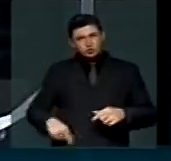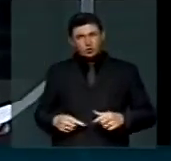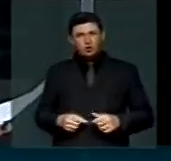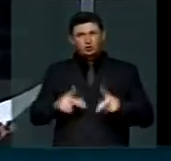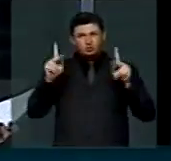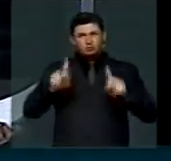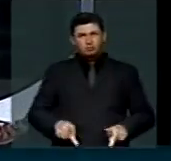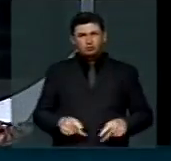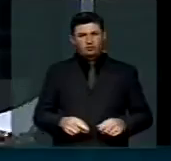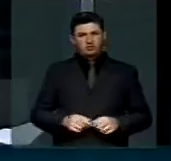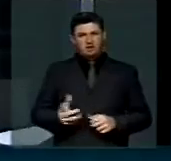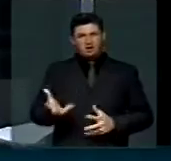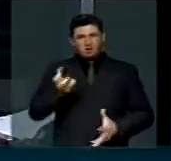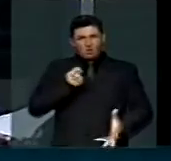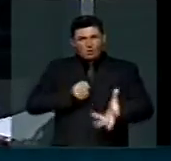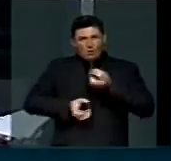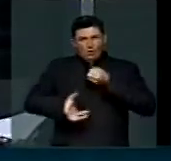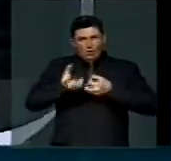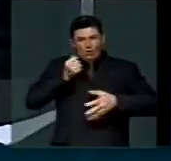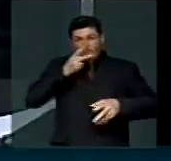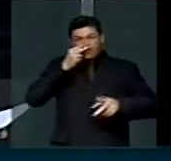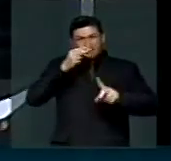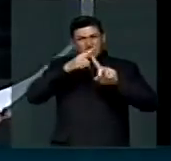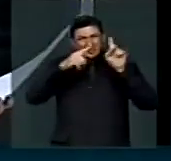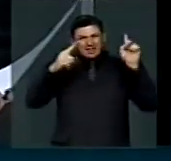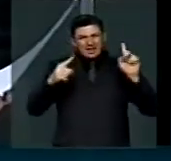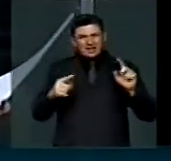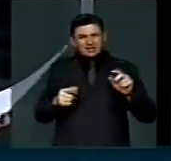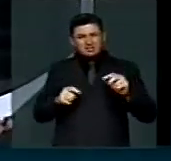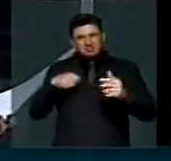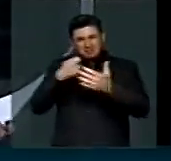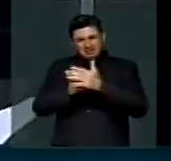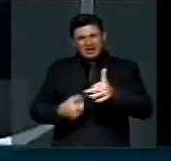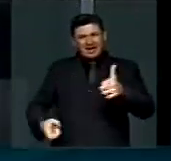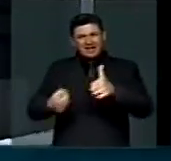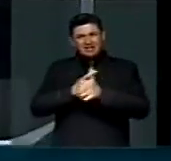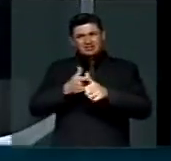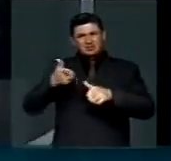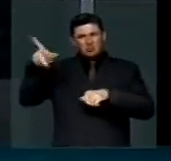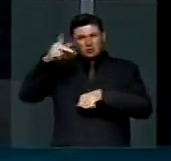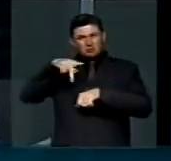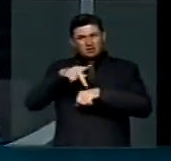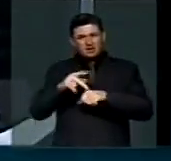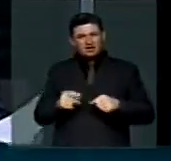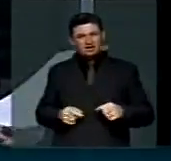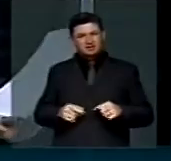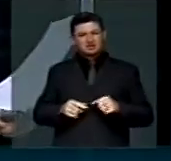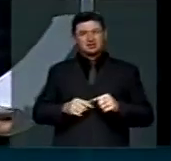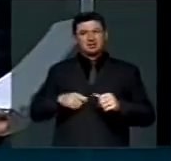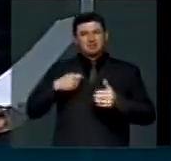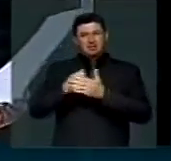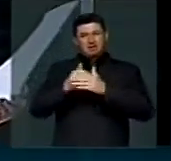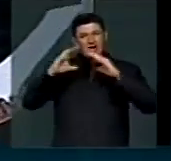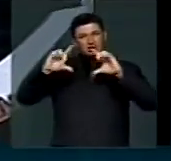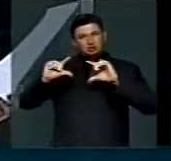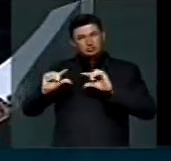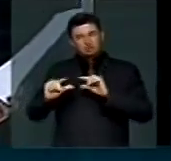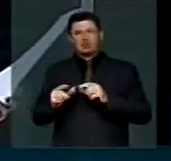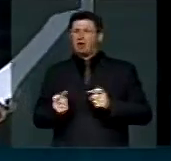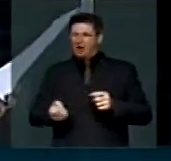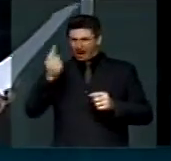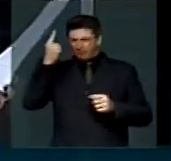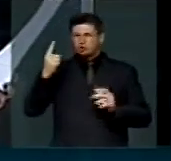brasileiro, ser absorvido quase que a metade com o pagamento da dívida externa e com a amortização dessa dívida. Um